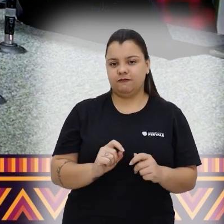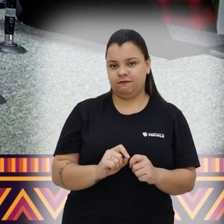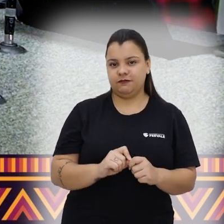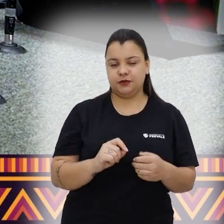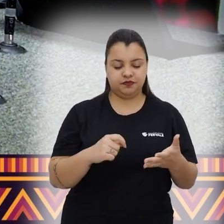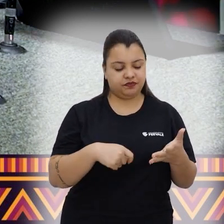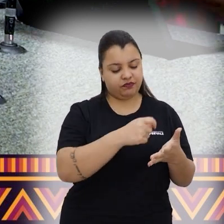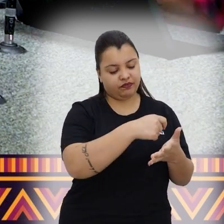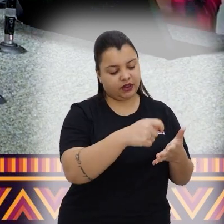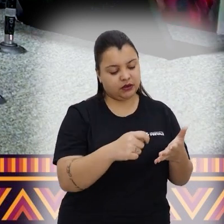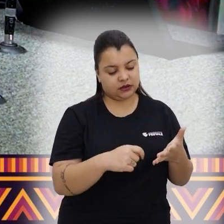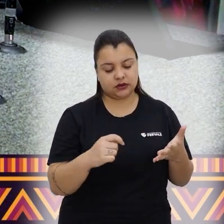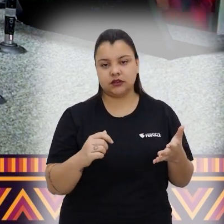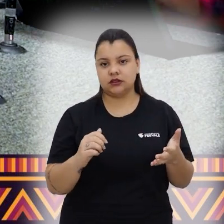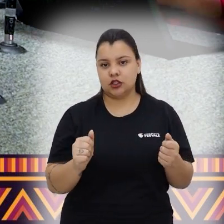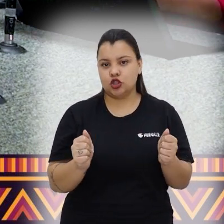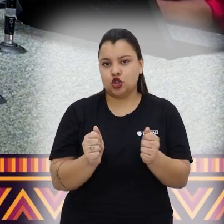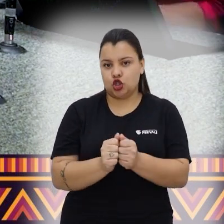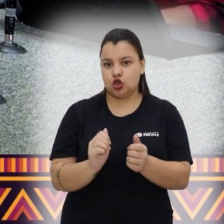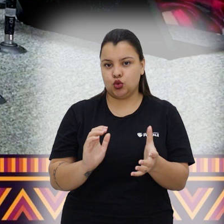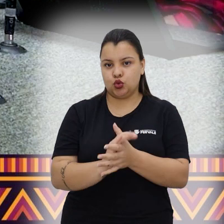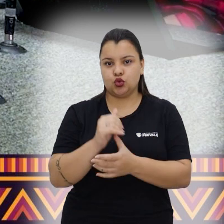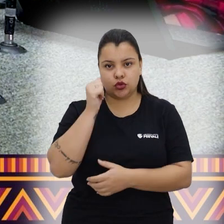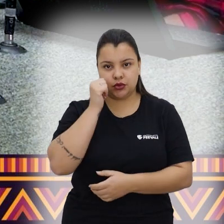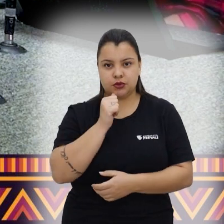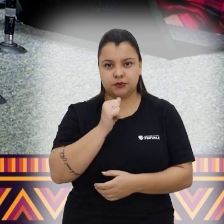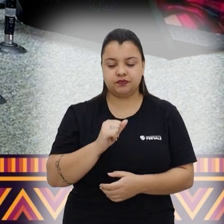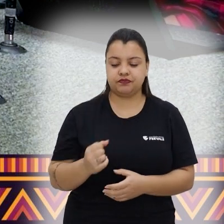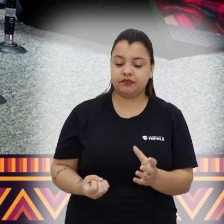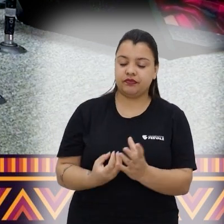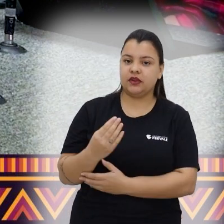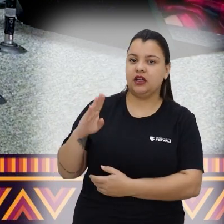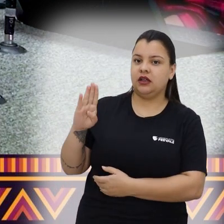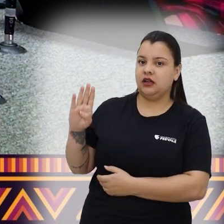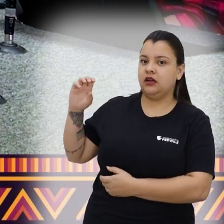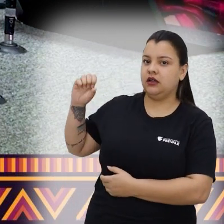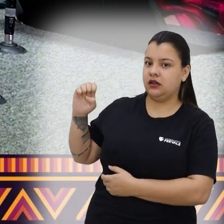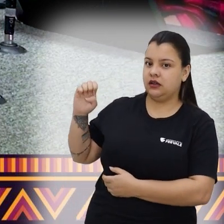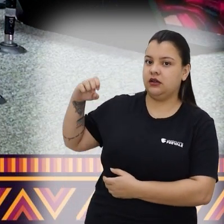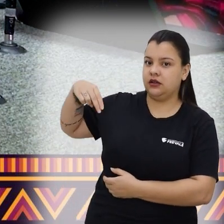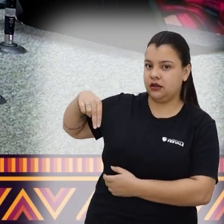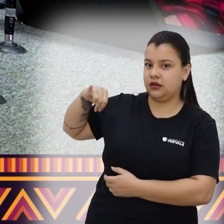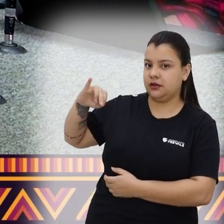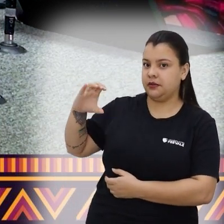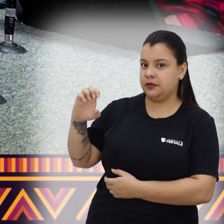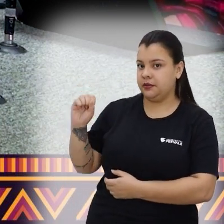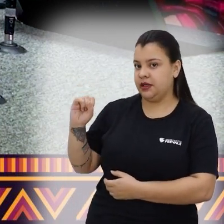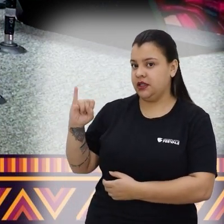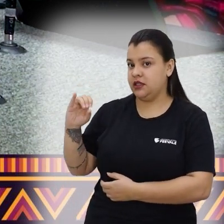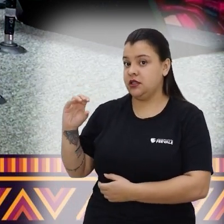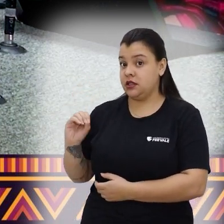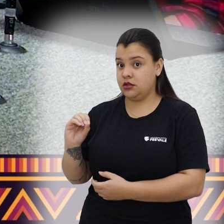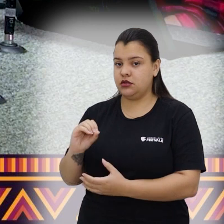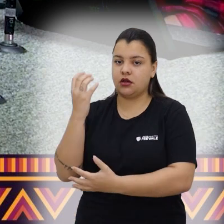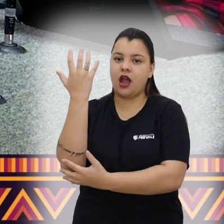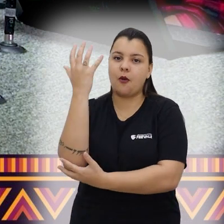junto com a Grushenska, obviamente, uma história infantil chamada Benício e o Baobá. Baobá é uma árvore da vida que dá